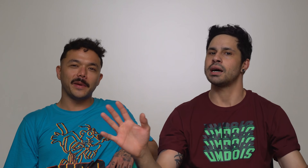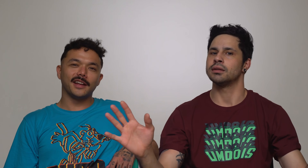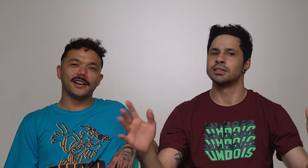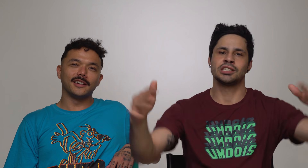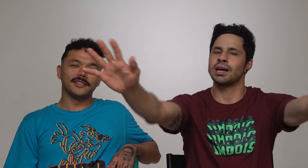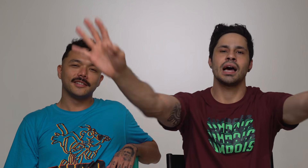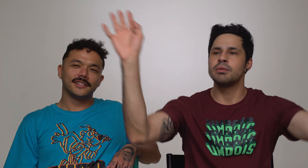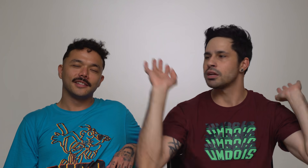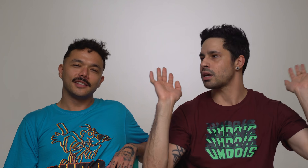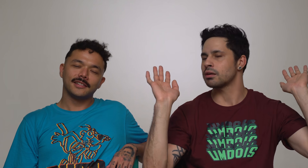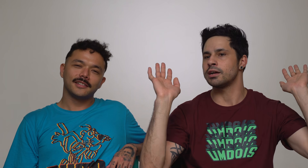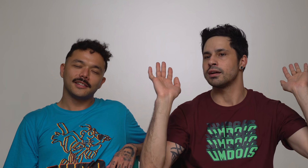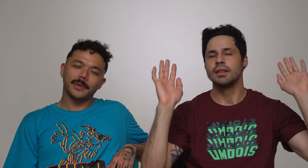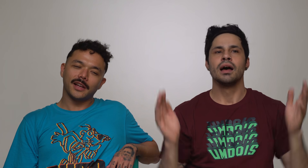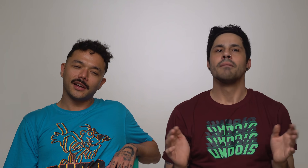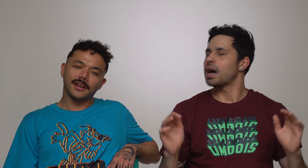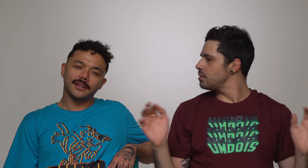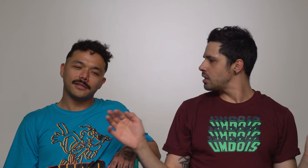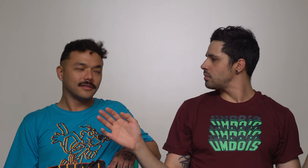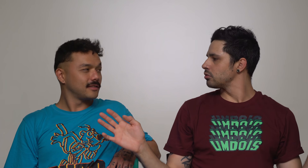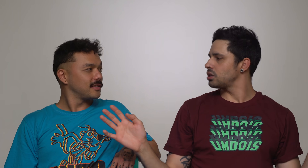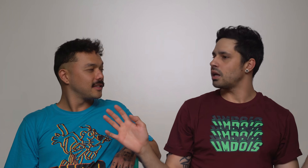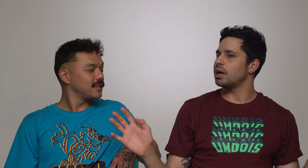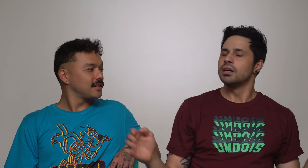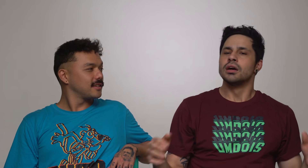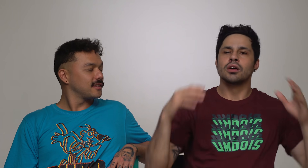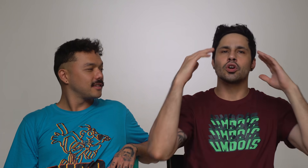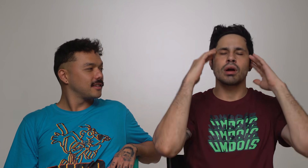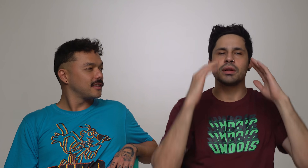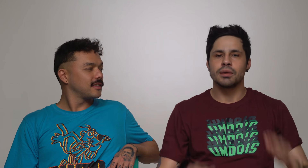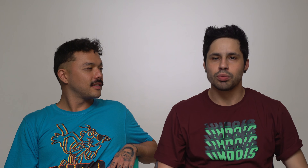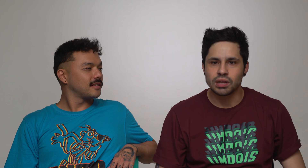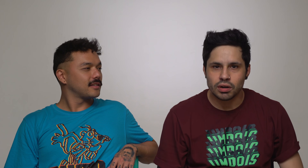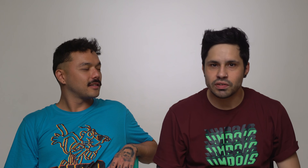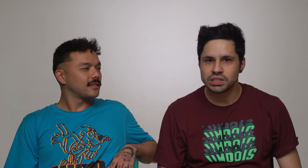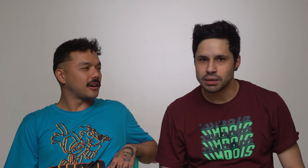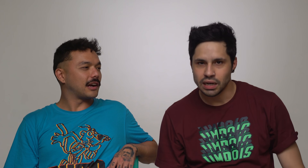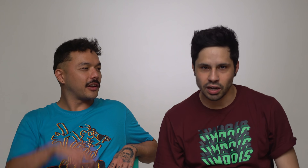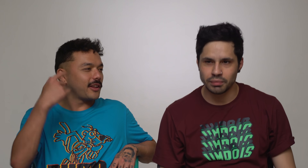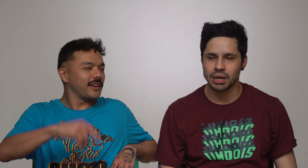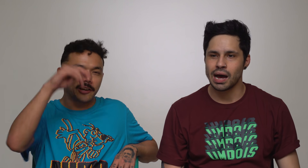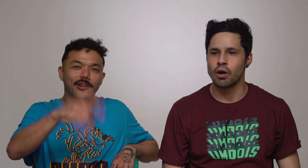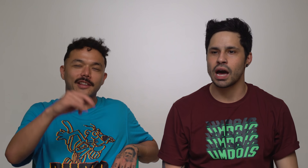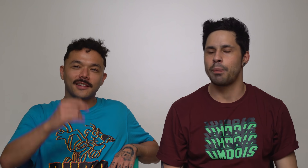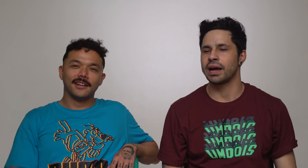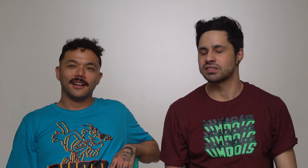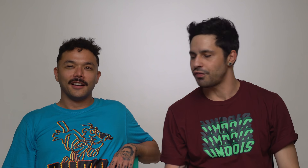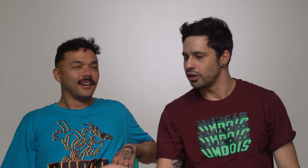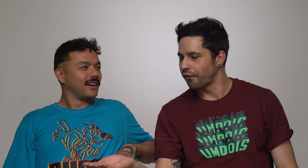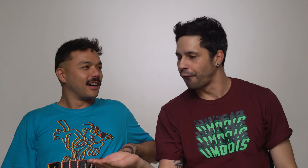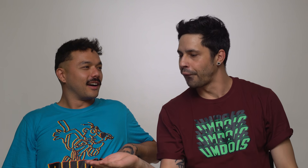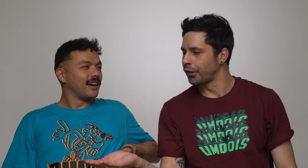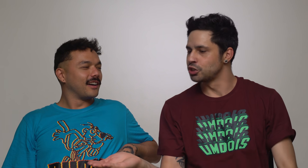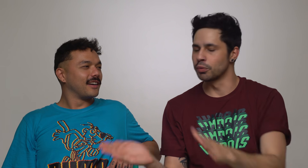tem horário marcado. Esperando. Você chega lá e, mano, os caras cortam. Esperando. Aí, mano, o maluco chega lá. Cortou o cabelo, você, assim, puta, agora vai me chamar, agora vai me chamar. Aí o cara pega